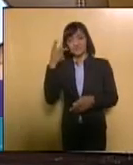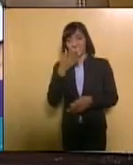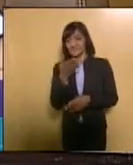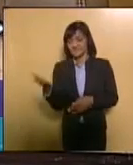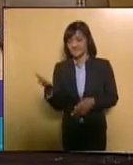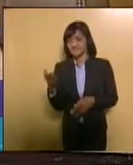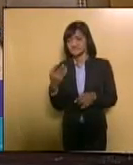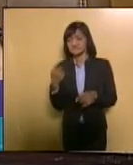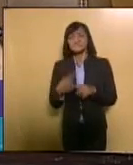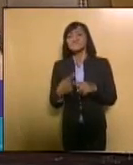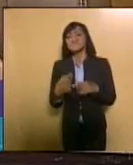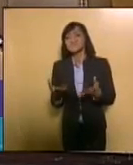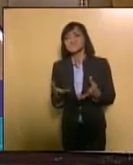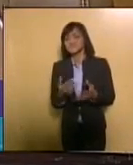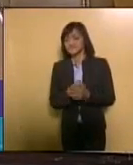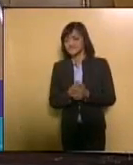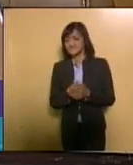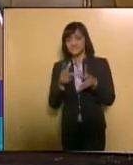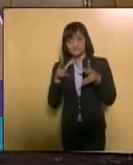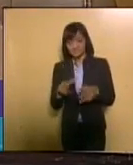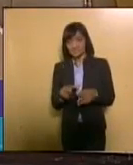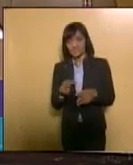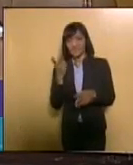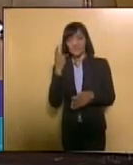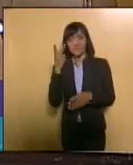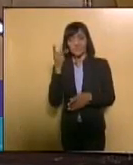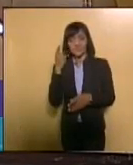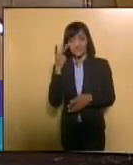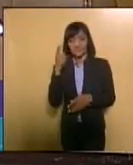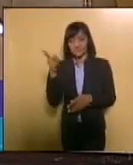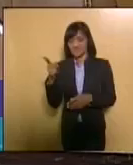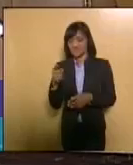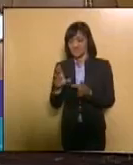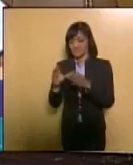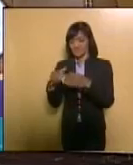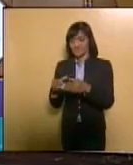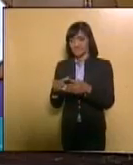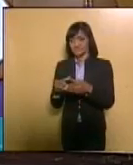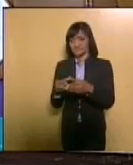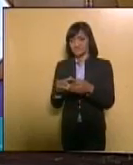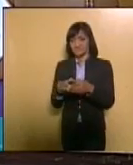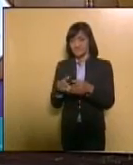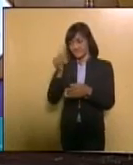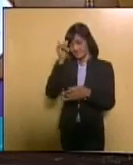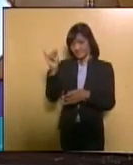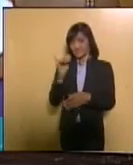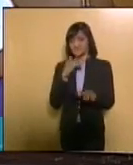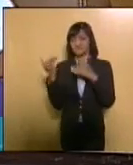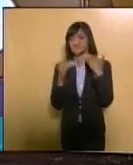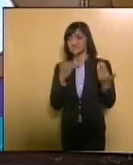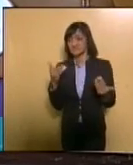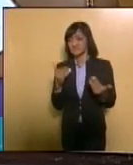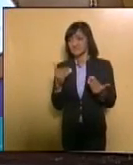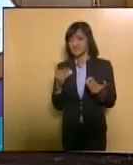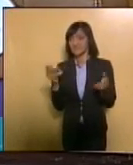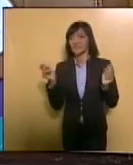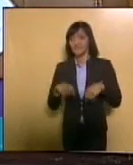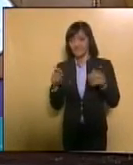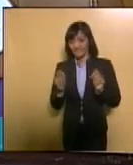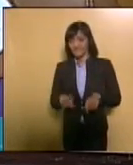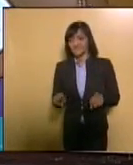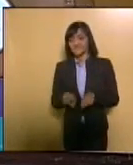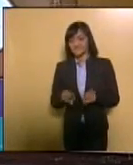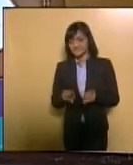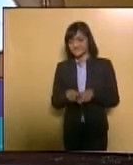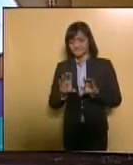porque não fazer como no Ceará né isso fizeram um comitê de prevenção ao homicídio e eu acho que essa ideia a gente pode est levando